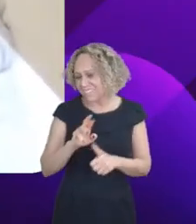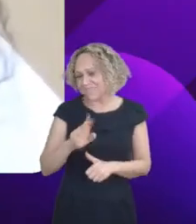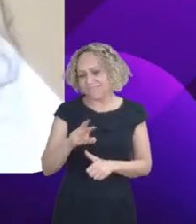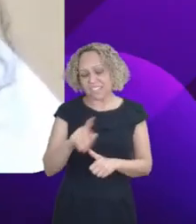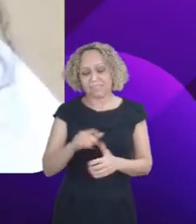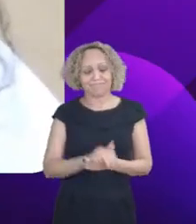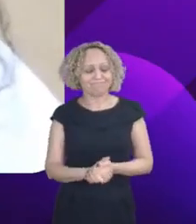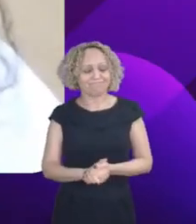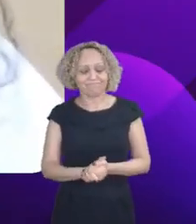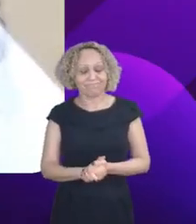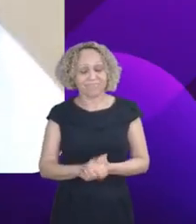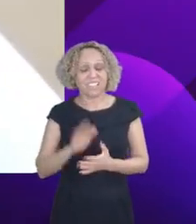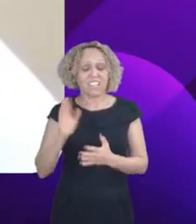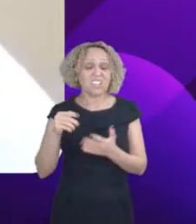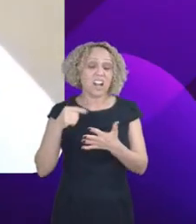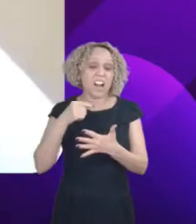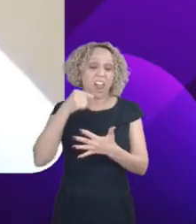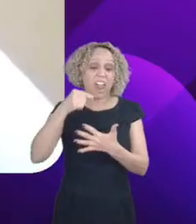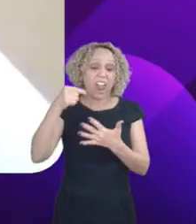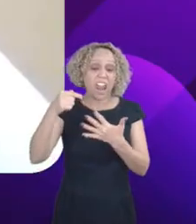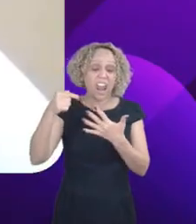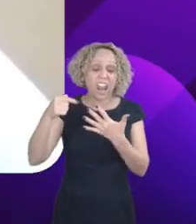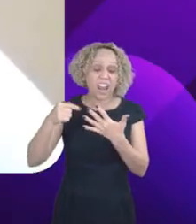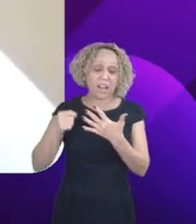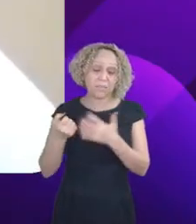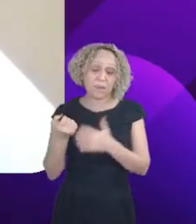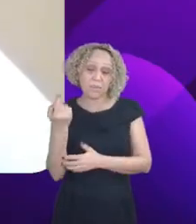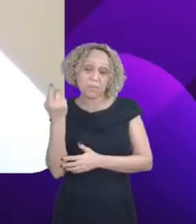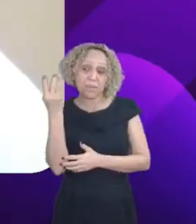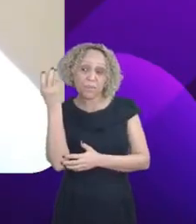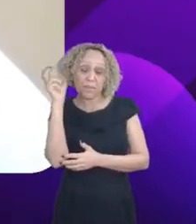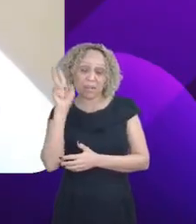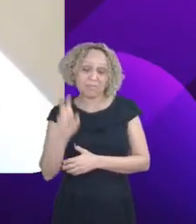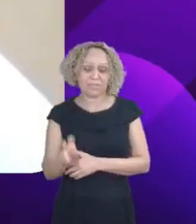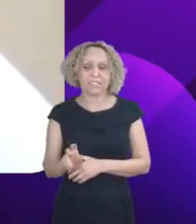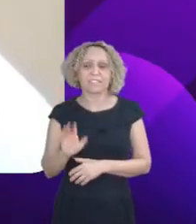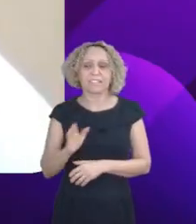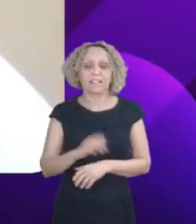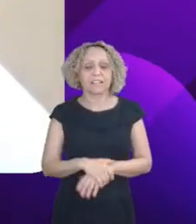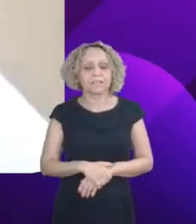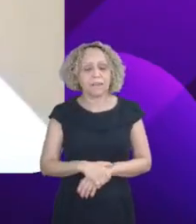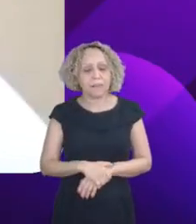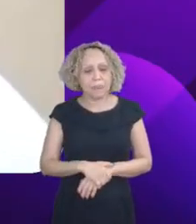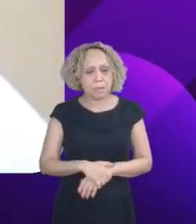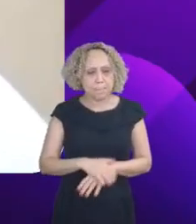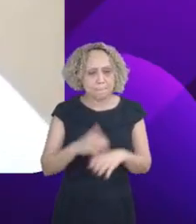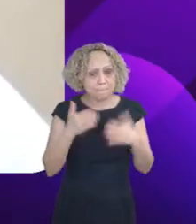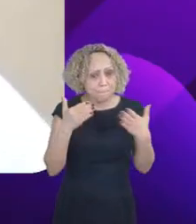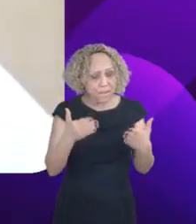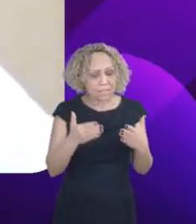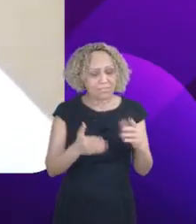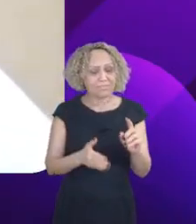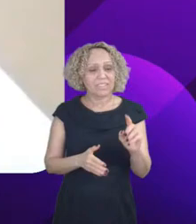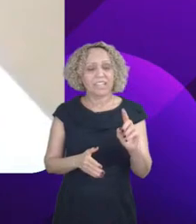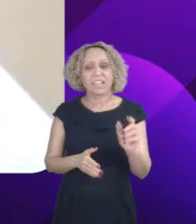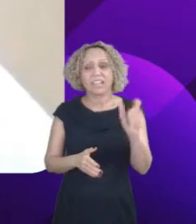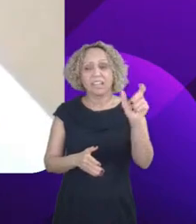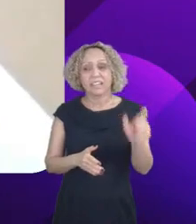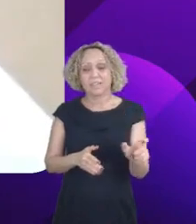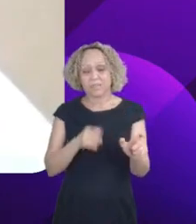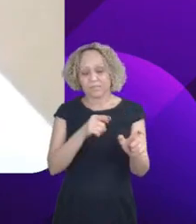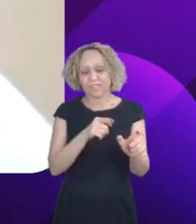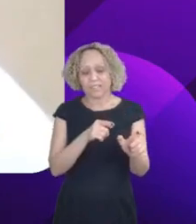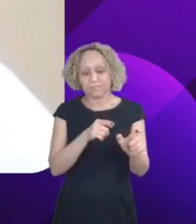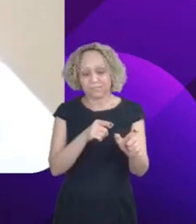Não quero impor para essa mulher o que você acredita que é certo. Ela só precisa ter a certeza que você está do lado dela e quando ela